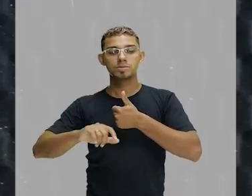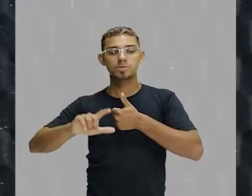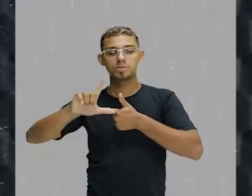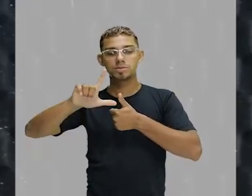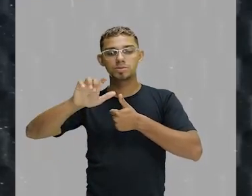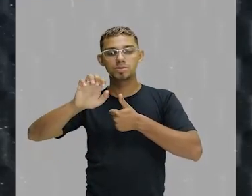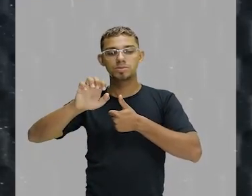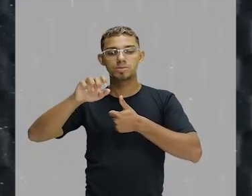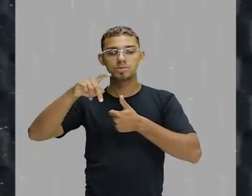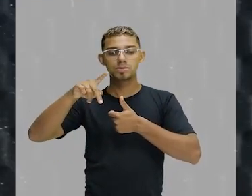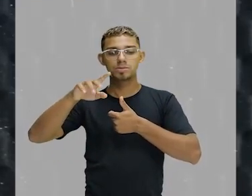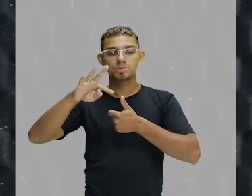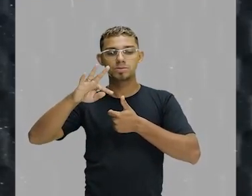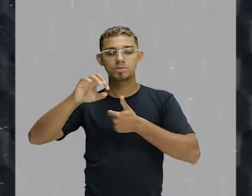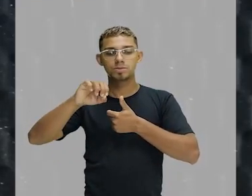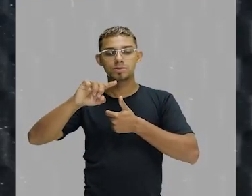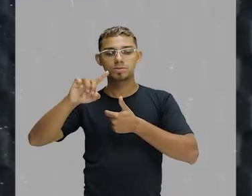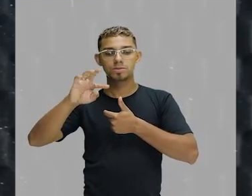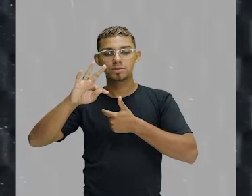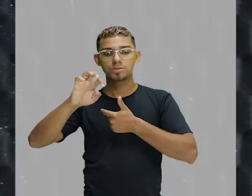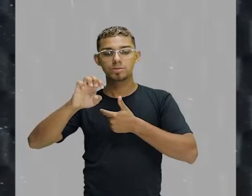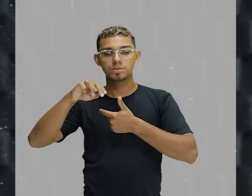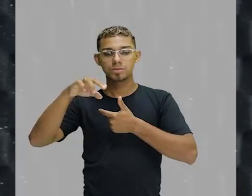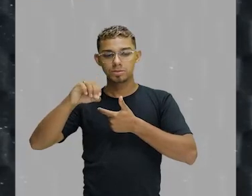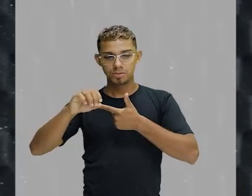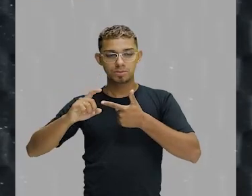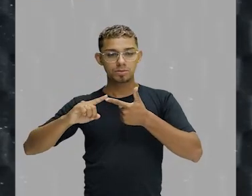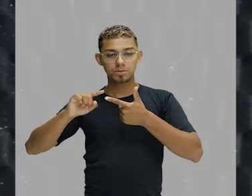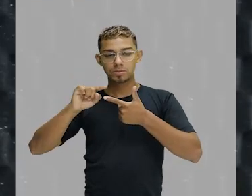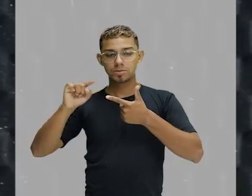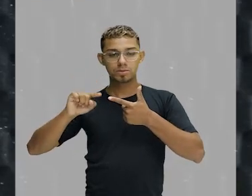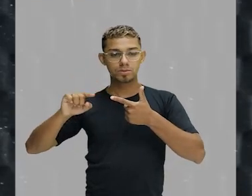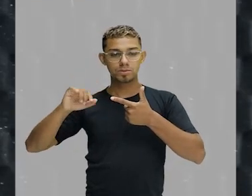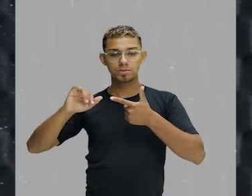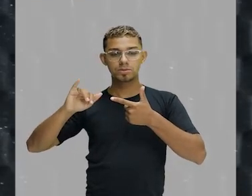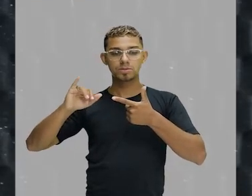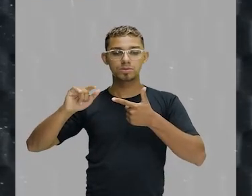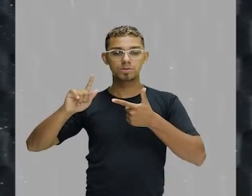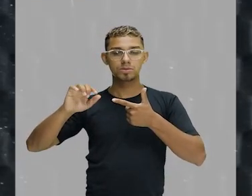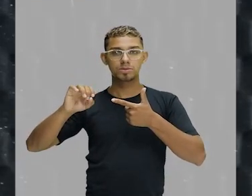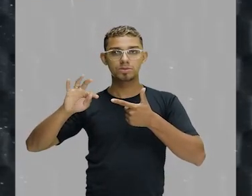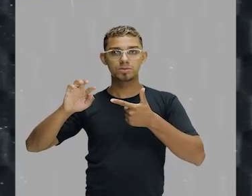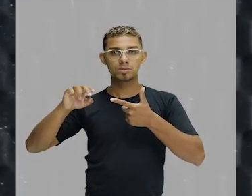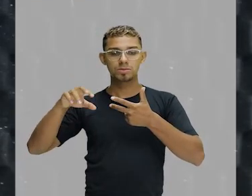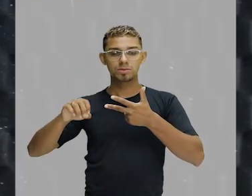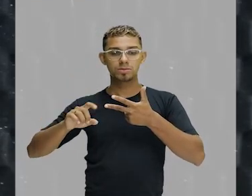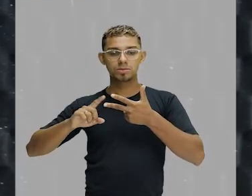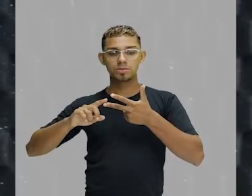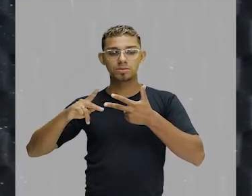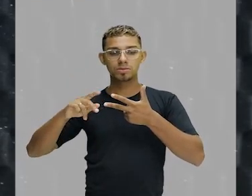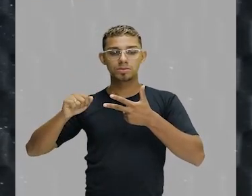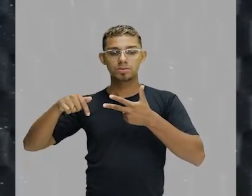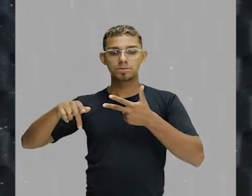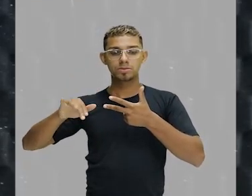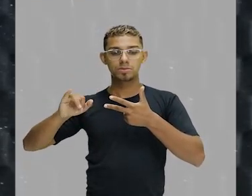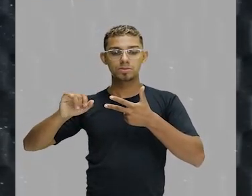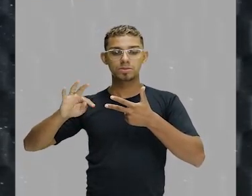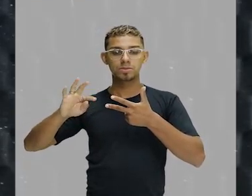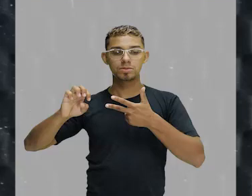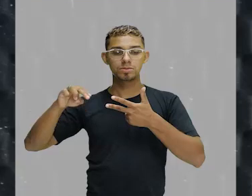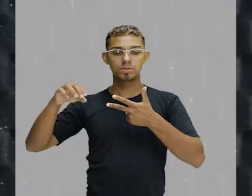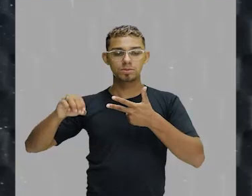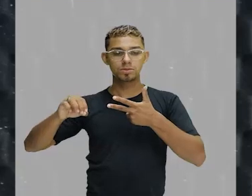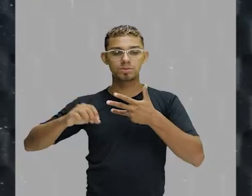aqui. Tem o leptóteno, zigóteno, paquíteno, diplóteno e